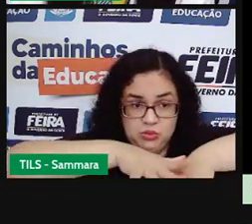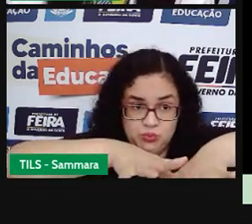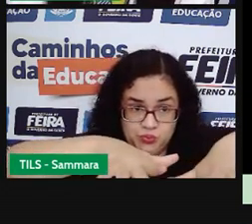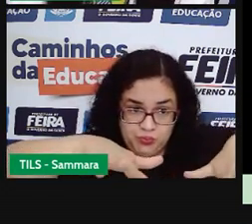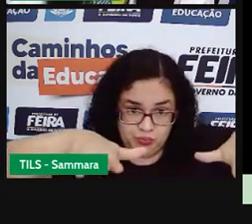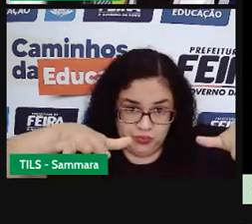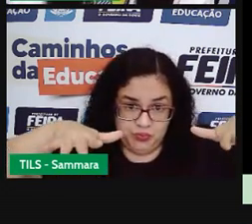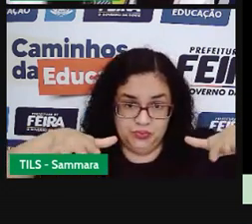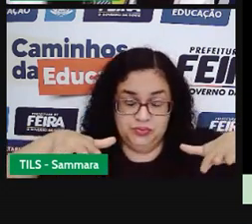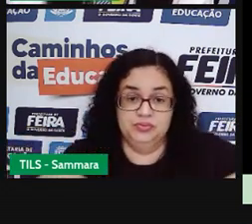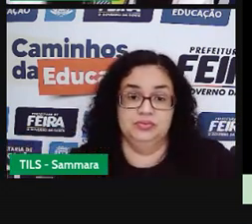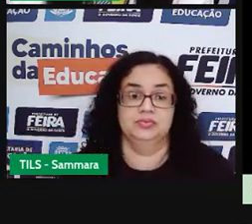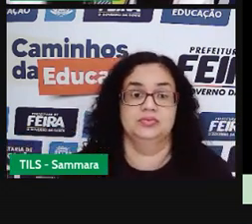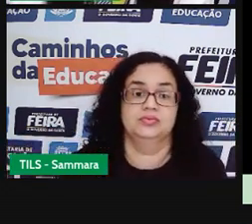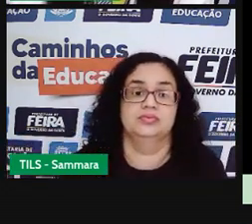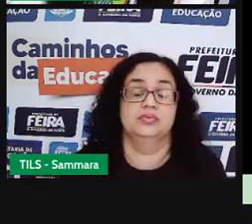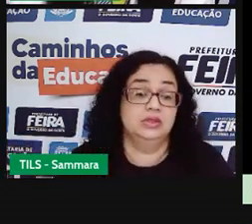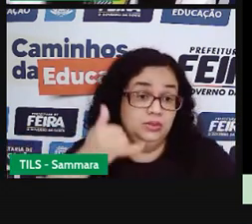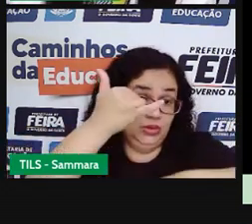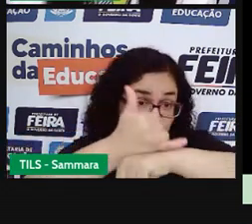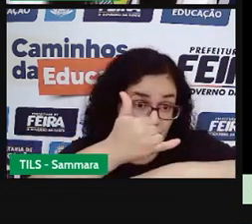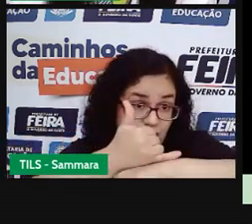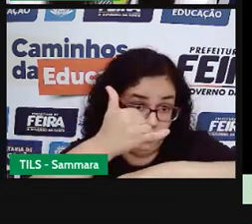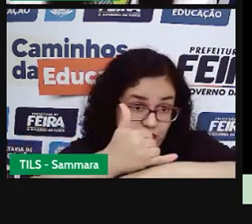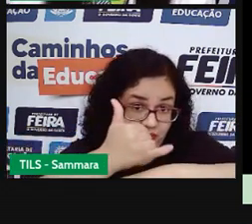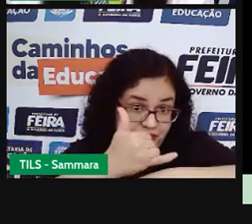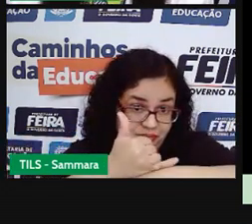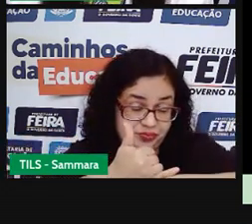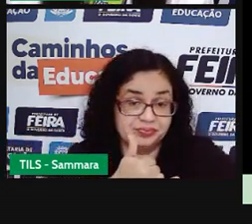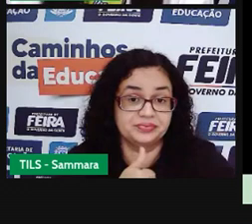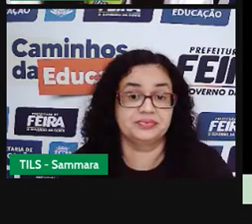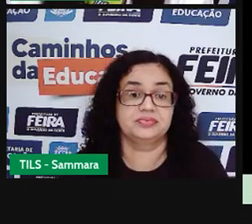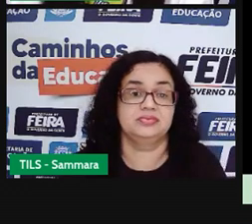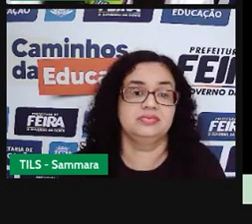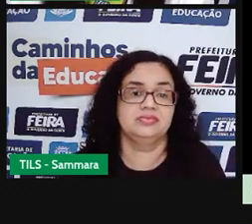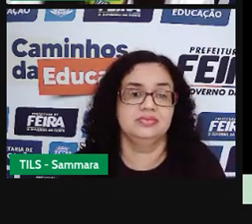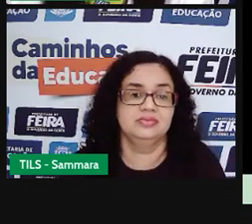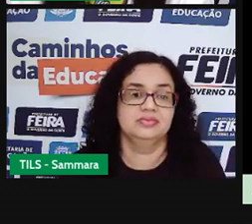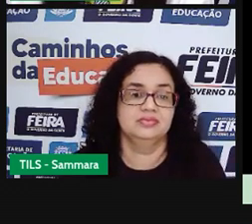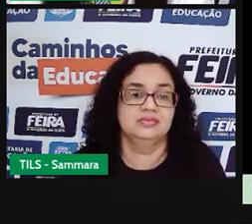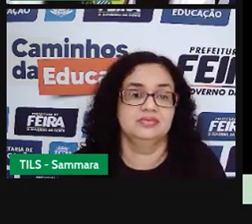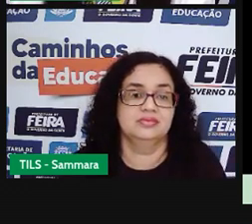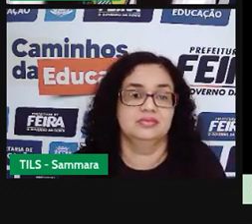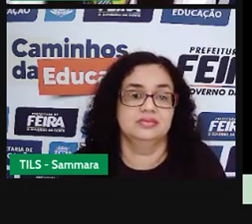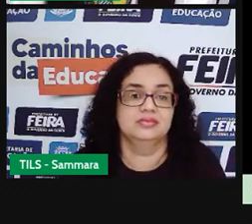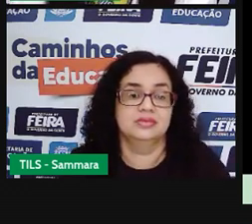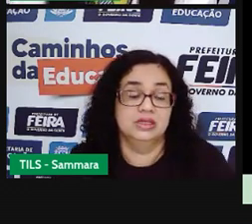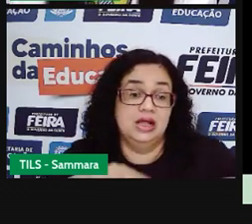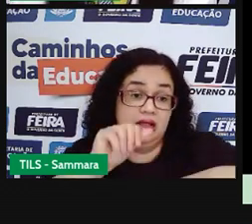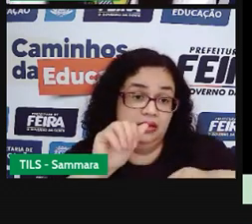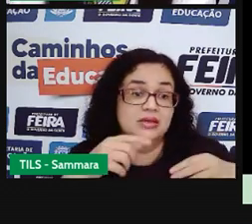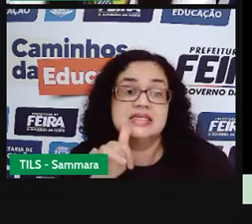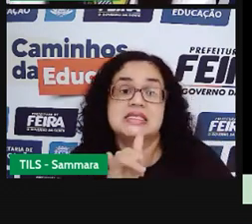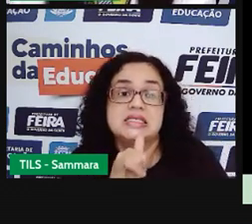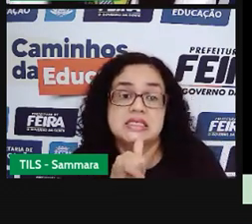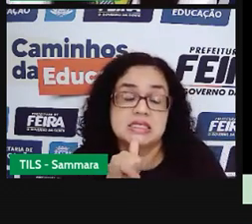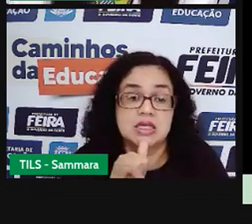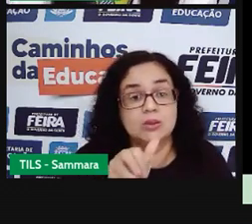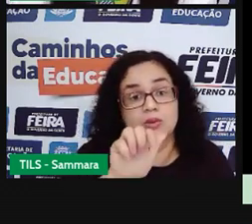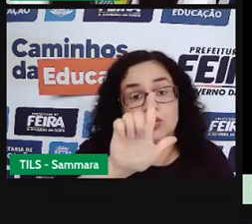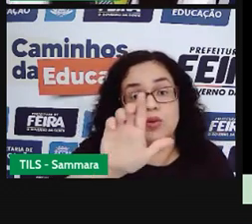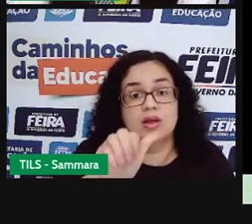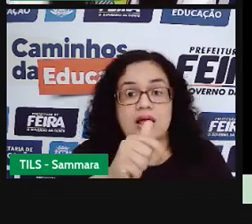ferro o minério de ferro de origem animal gente pode citar como exemplo o Alan né E